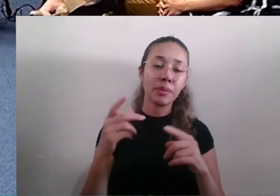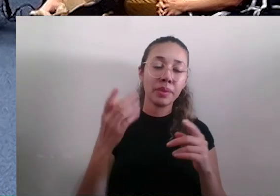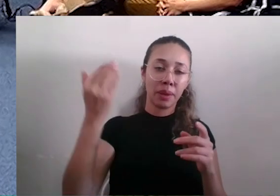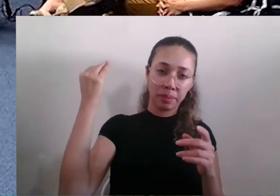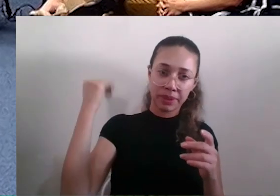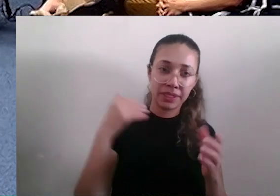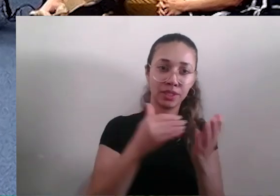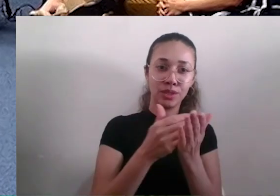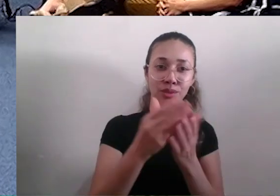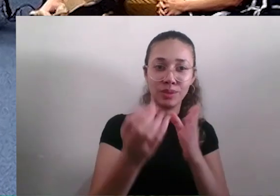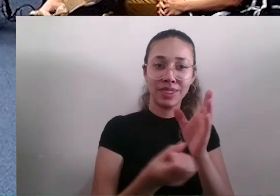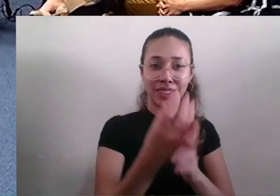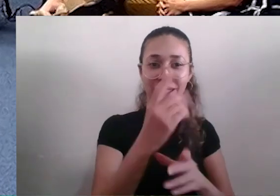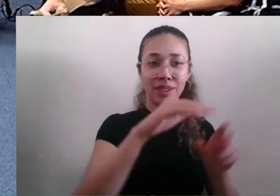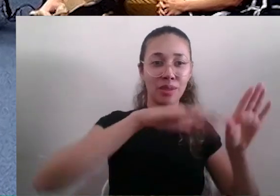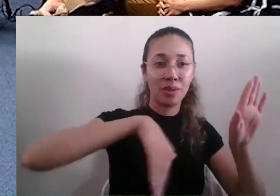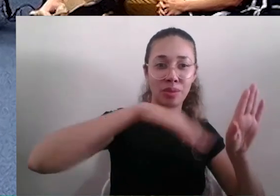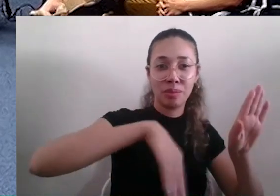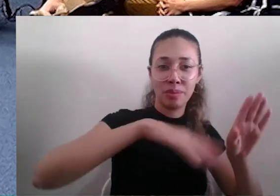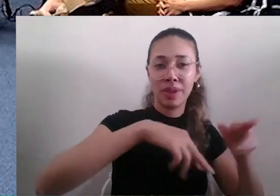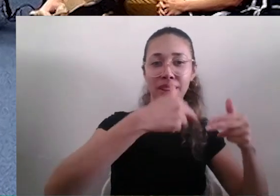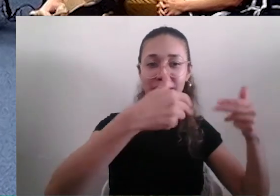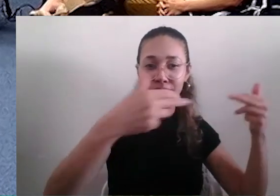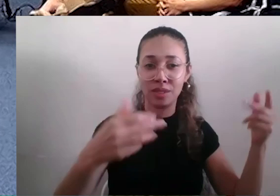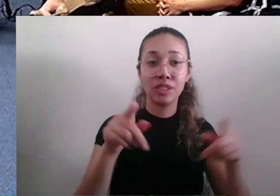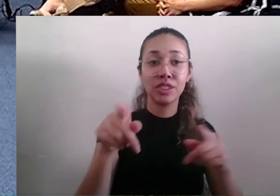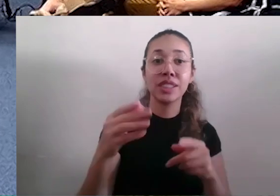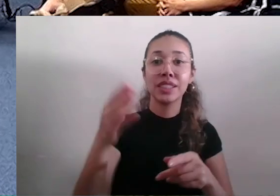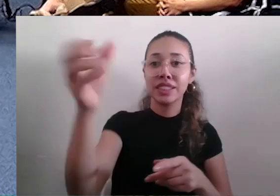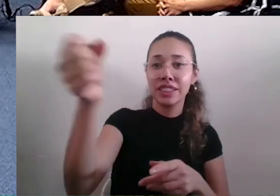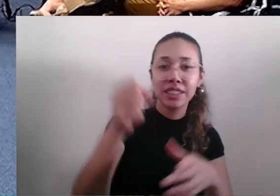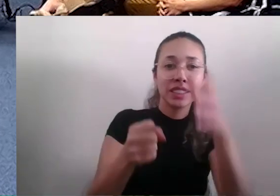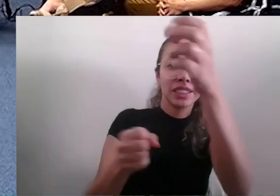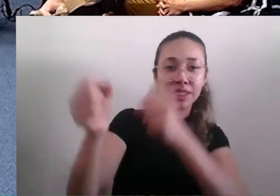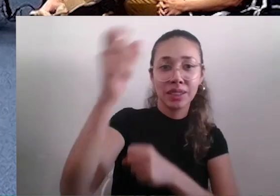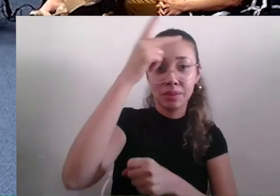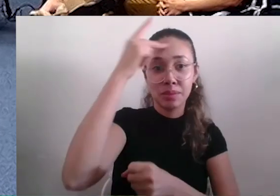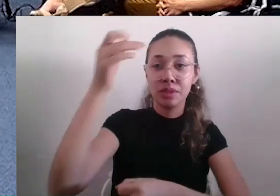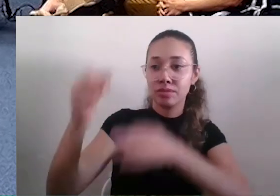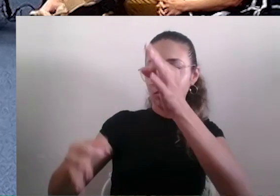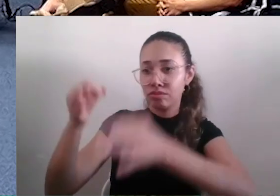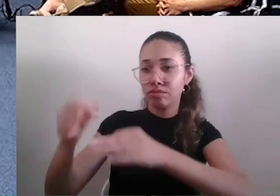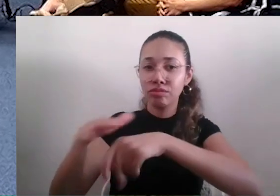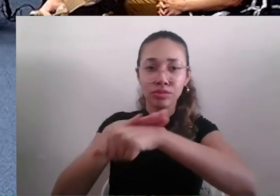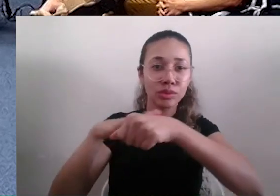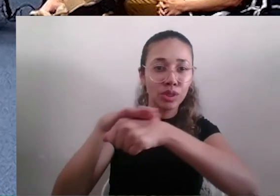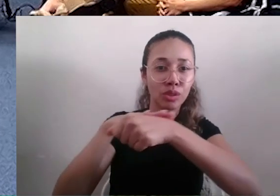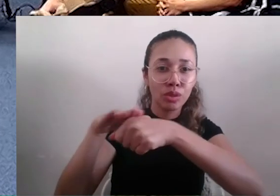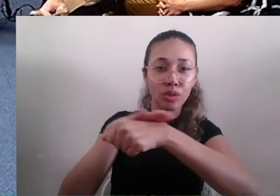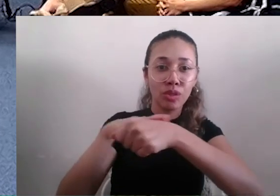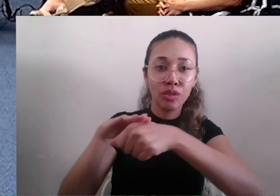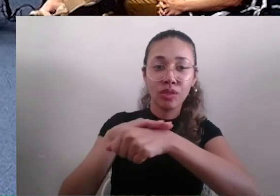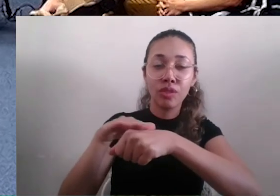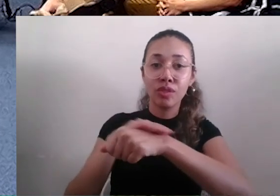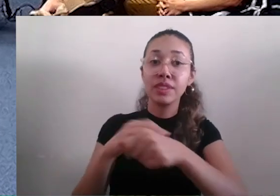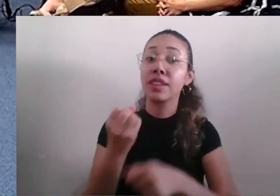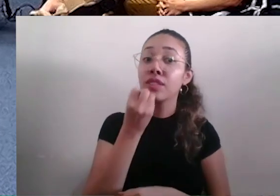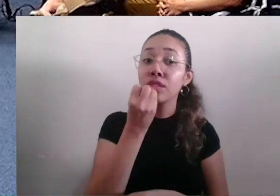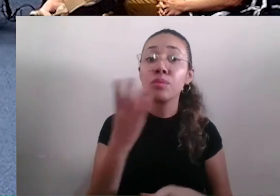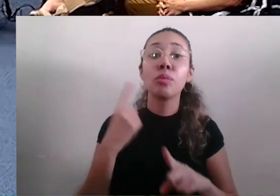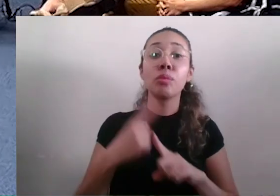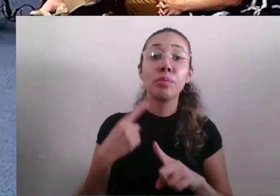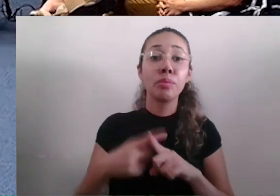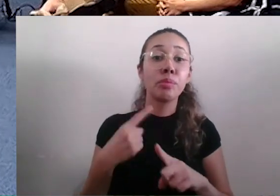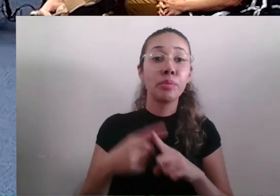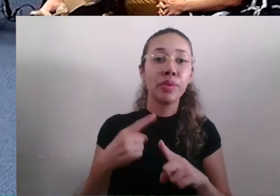de conversar com pessoas como vocês foi juro por Deus a coisa mais gratificante que veio desses podcasts mais do que o sucesso normal do público e tal que